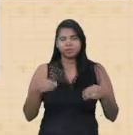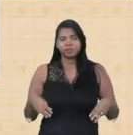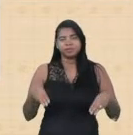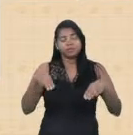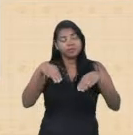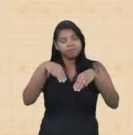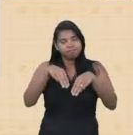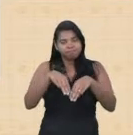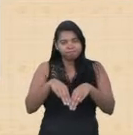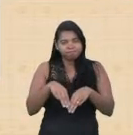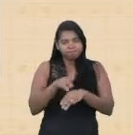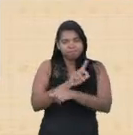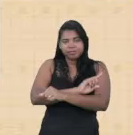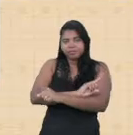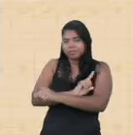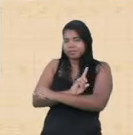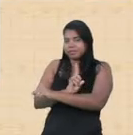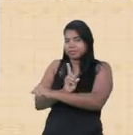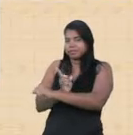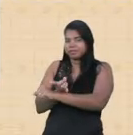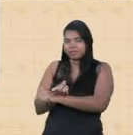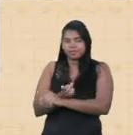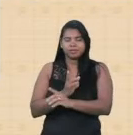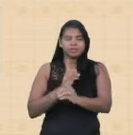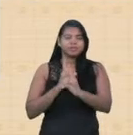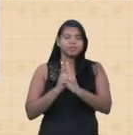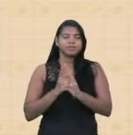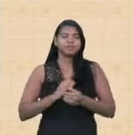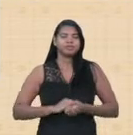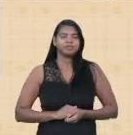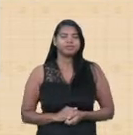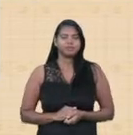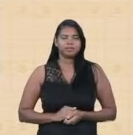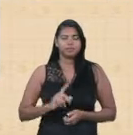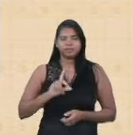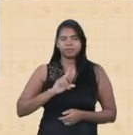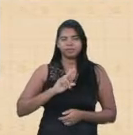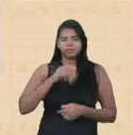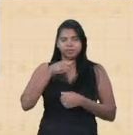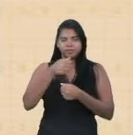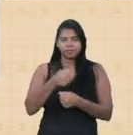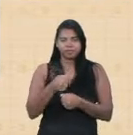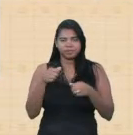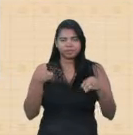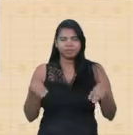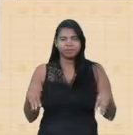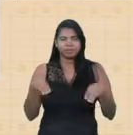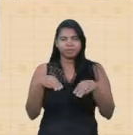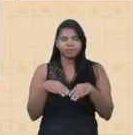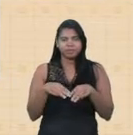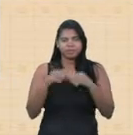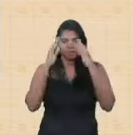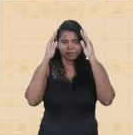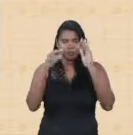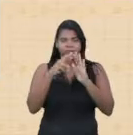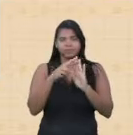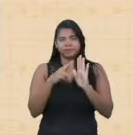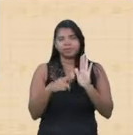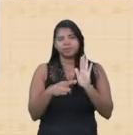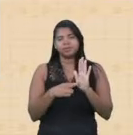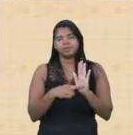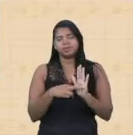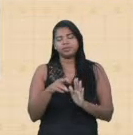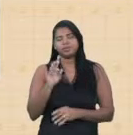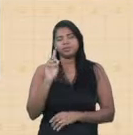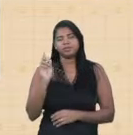da velocidade que ela se encontra. Essa força magnética vai obedecer o que nós vamos chamar da regra da mão